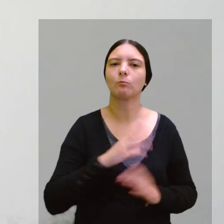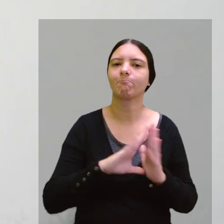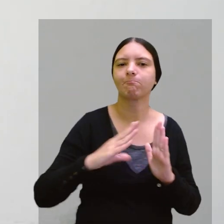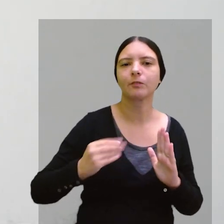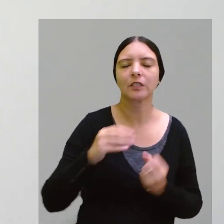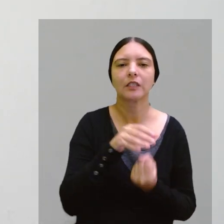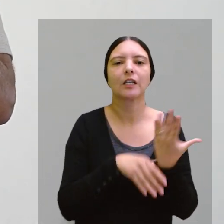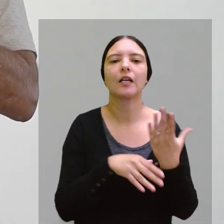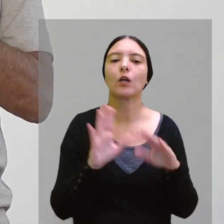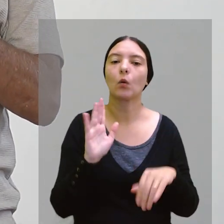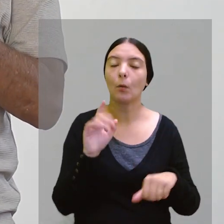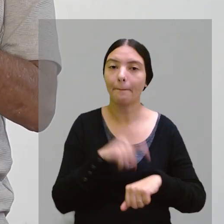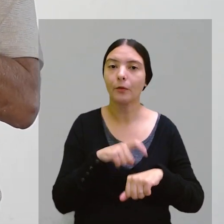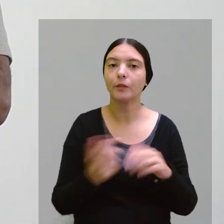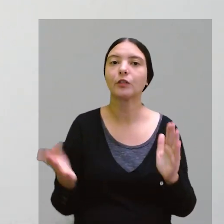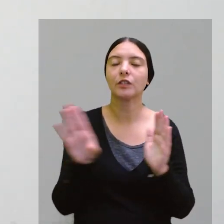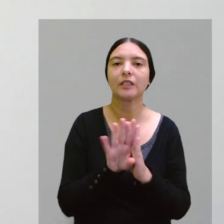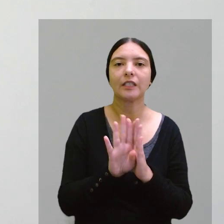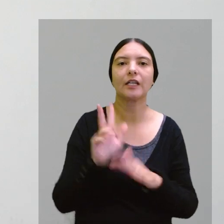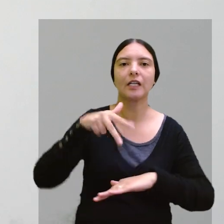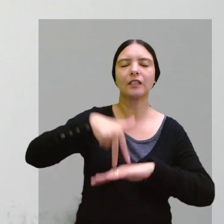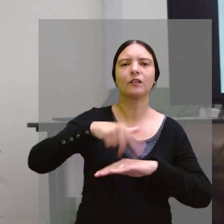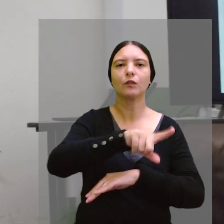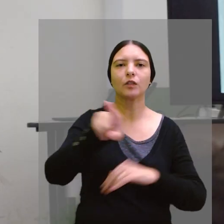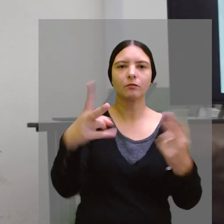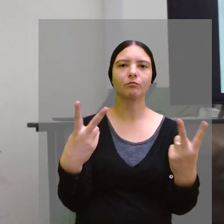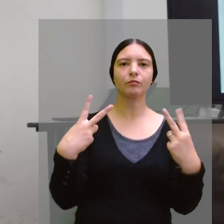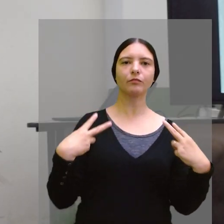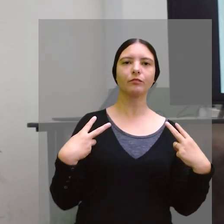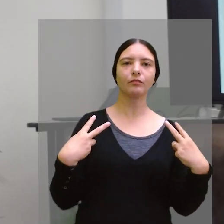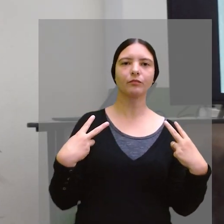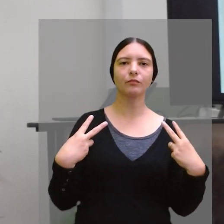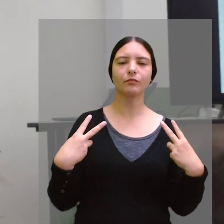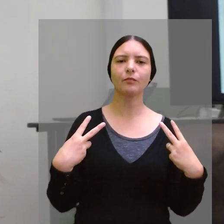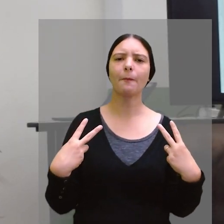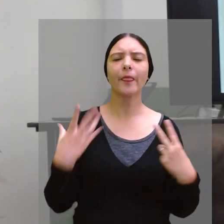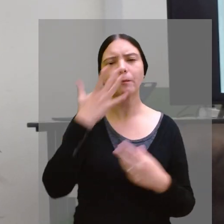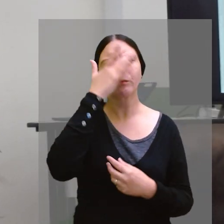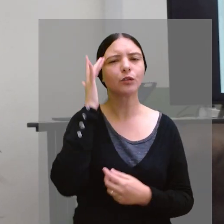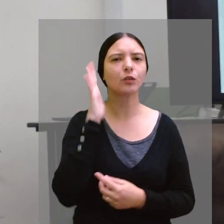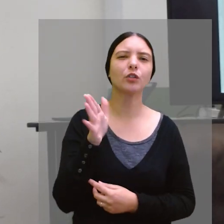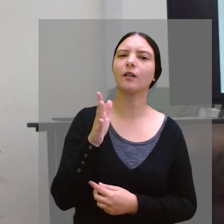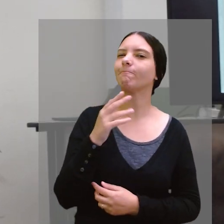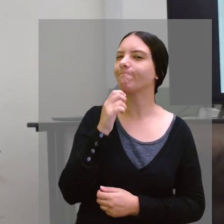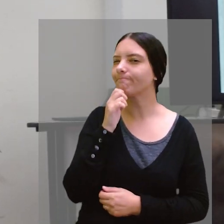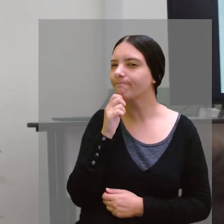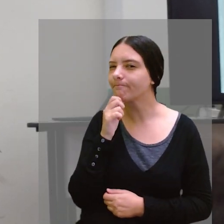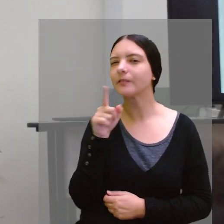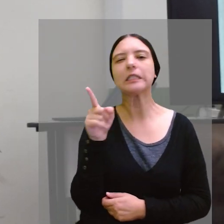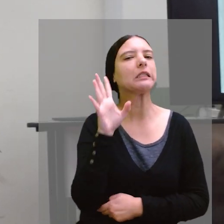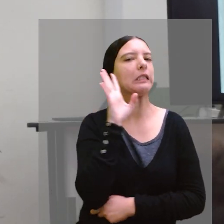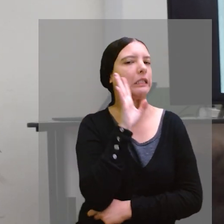modelos. O momento que eu cheguei aqui e vocês me viram, muita gente já chegou e falou assim, esse cara